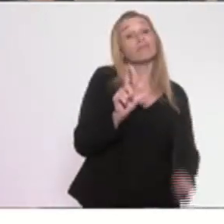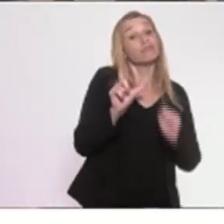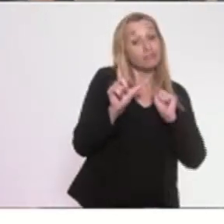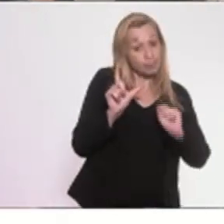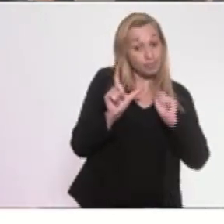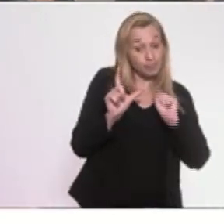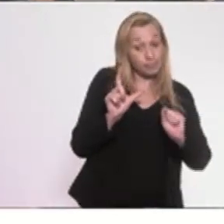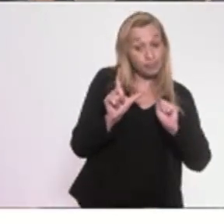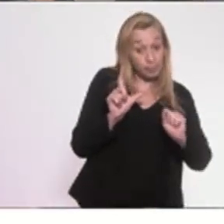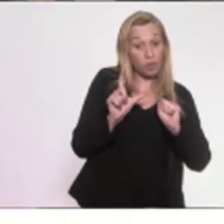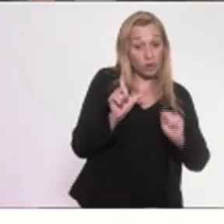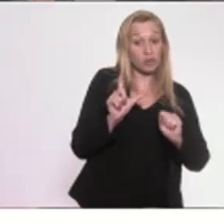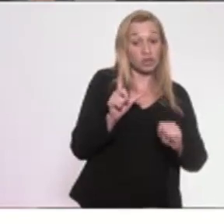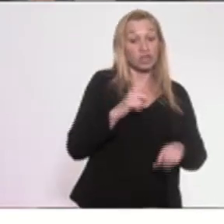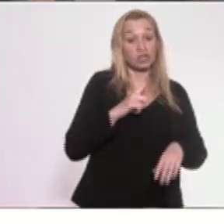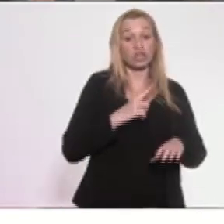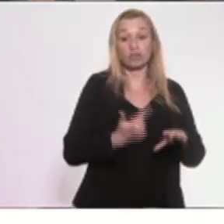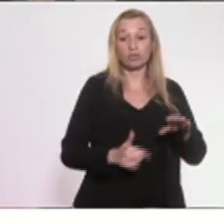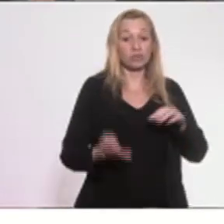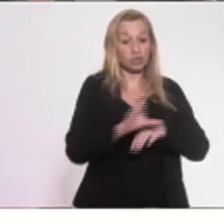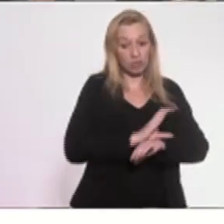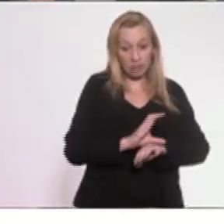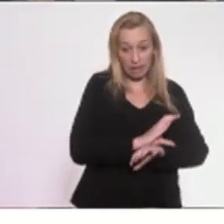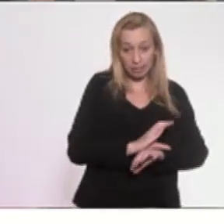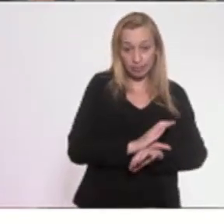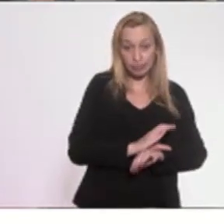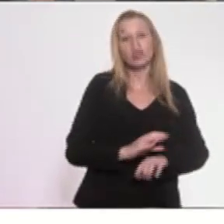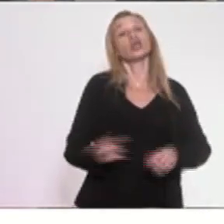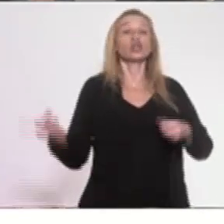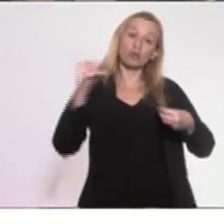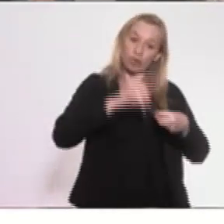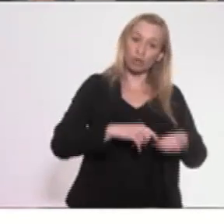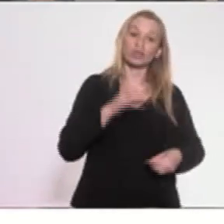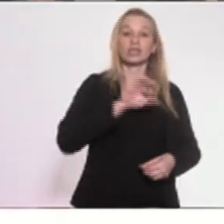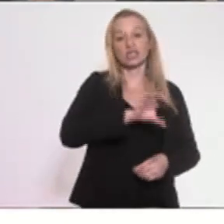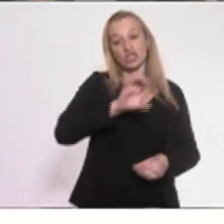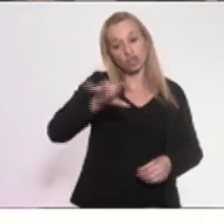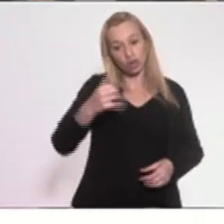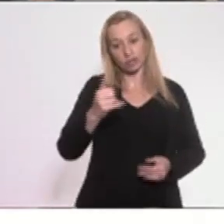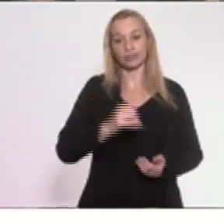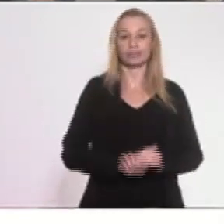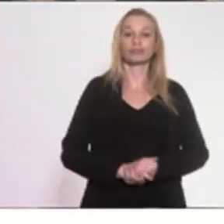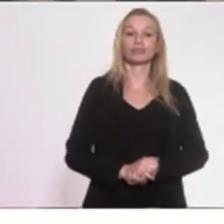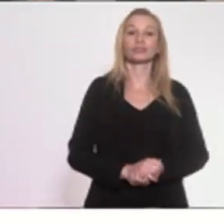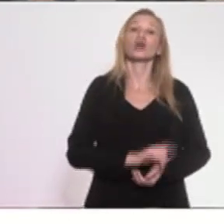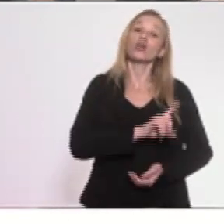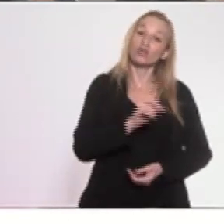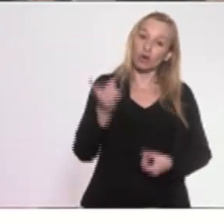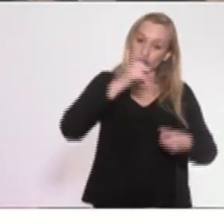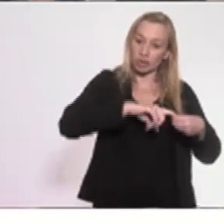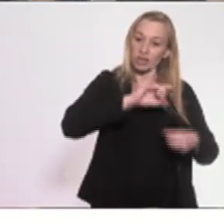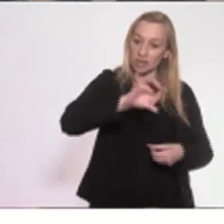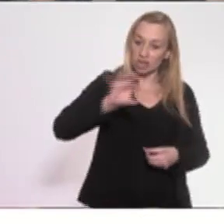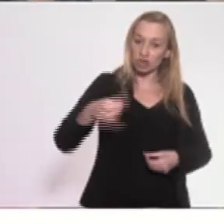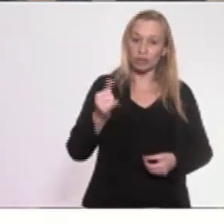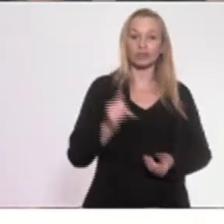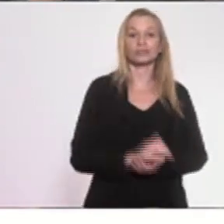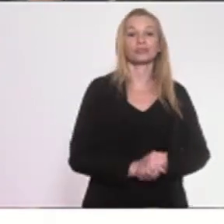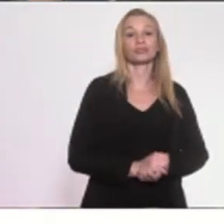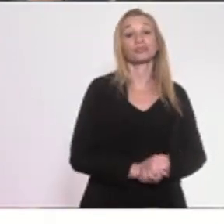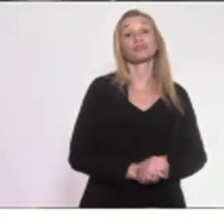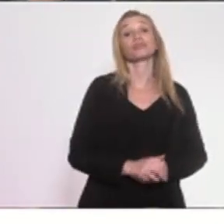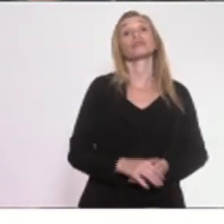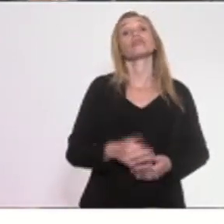Pode ter tido uma inconstitucionalidade nessa mudança. Então, volta a CCJ. Volta a CCJ. Bom, aí,